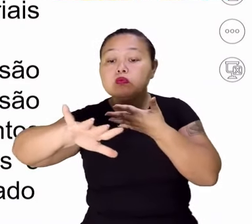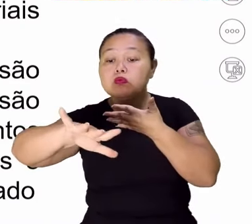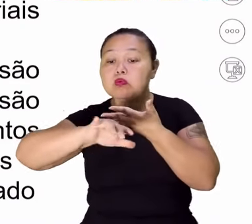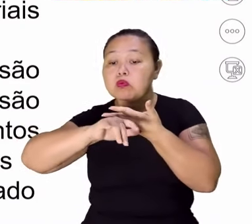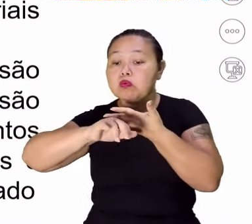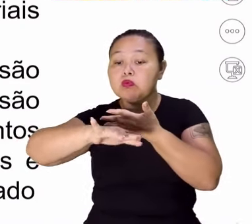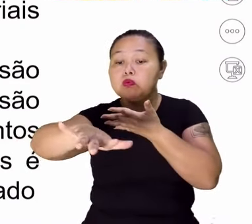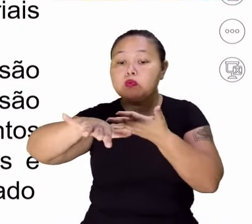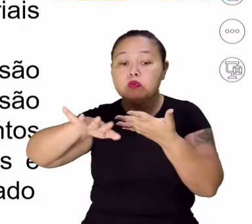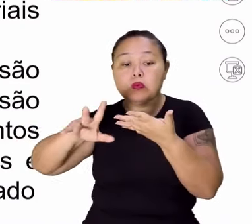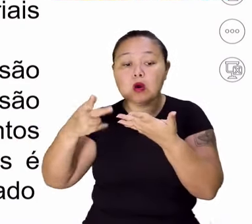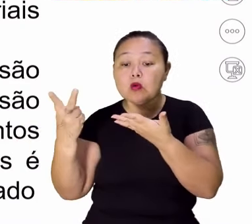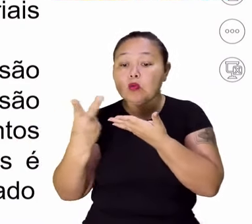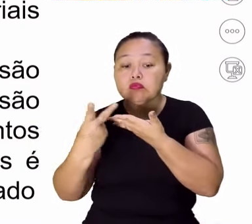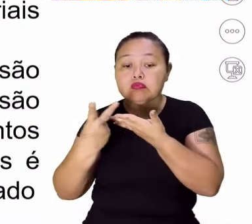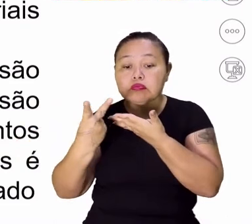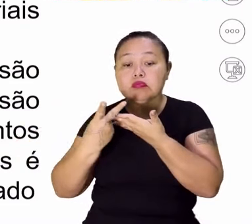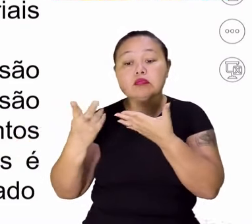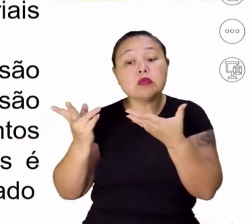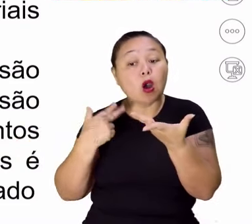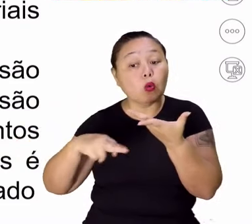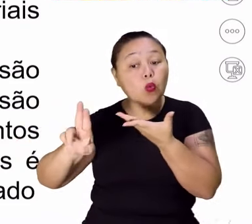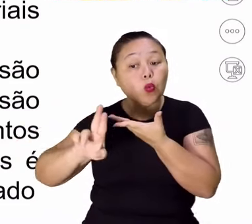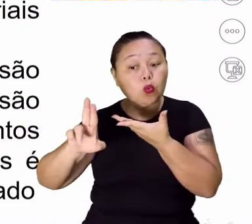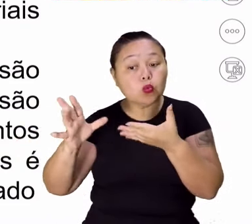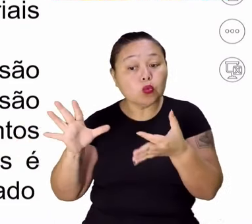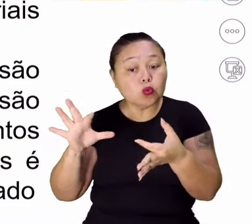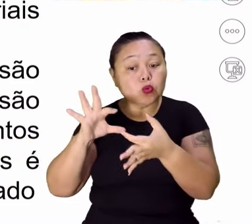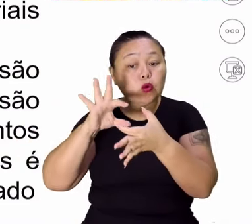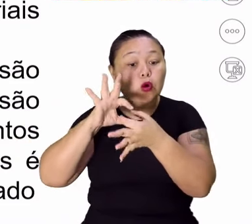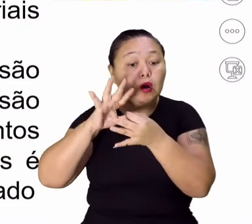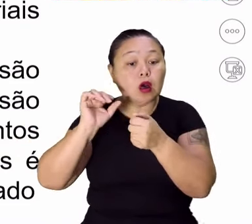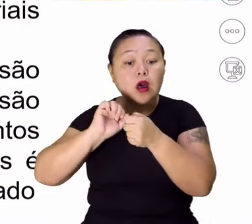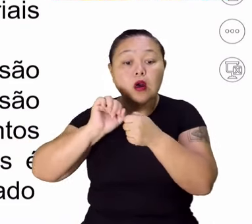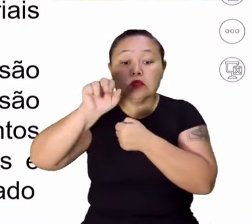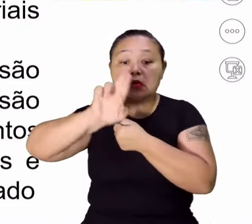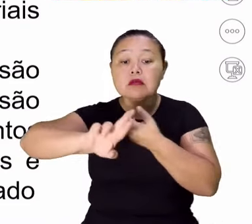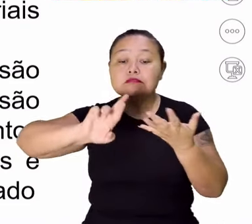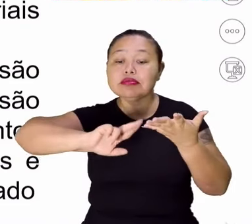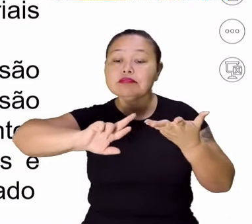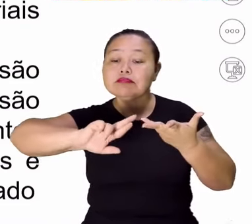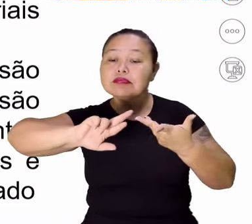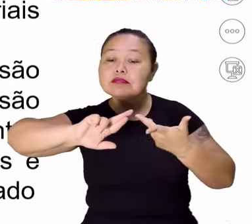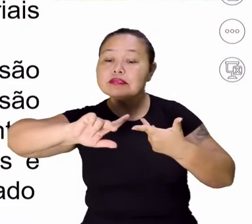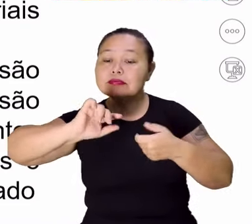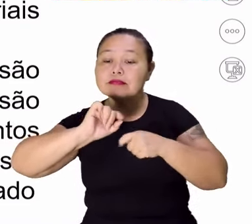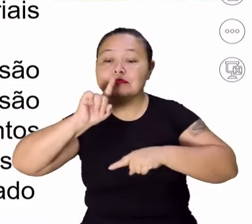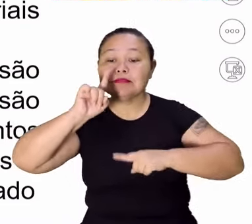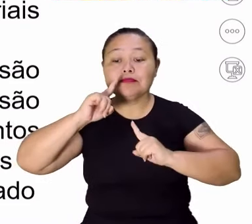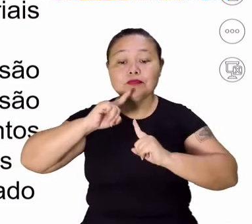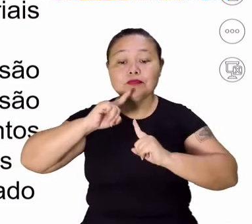que atuam em conjunto e são usados em variados tipos de equipamentos eletrônicos. A principal função dos